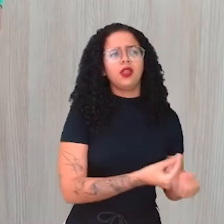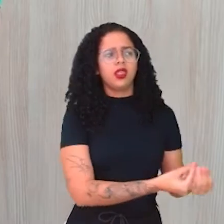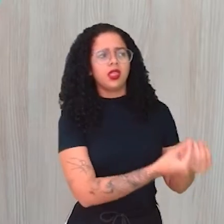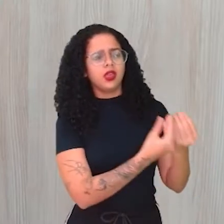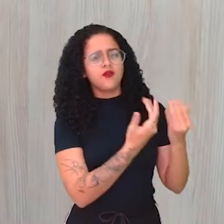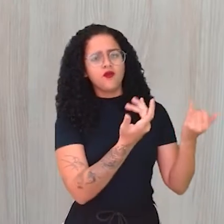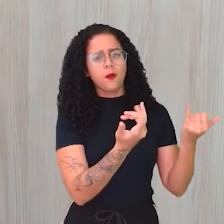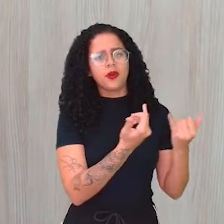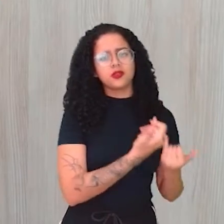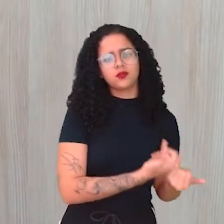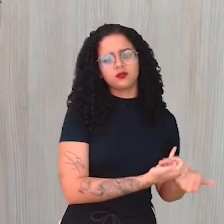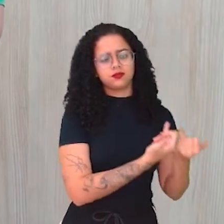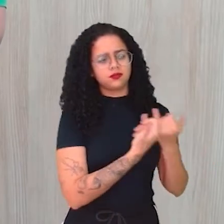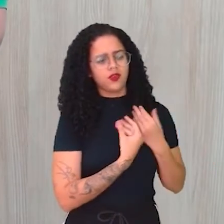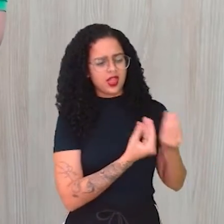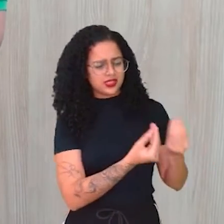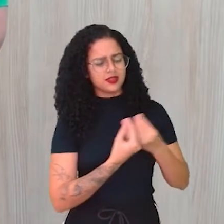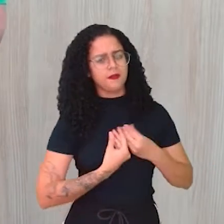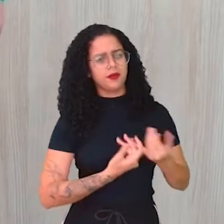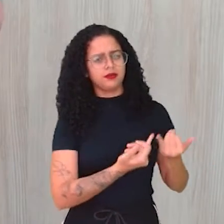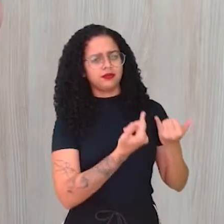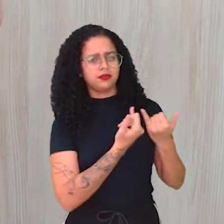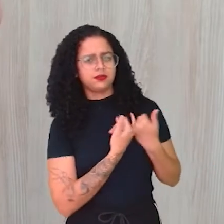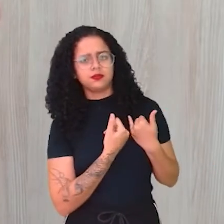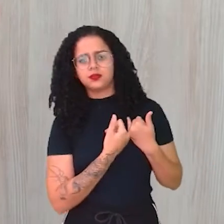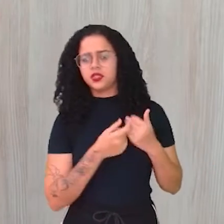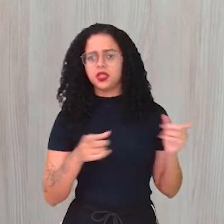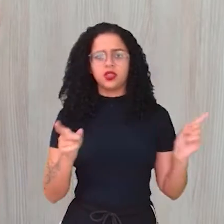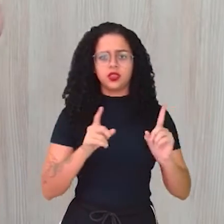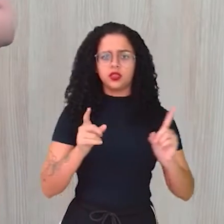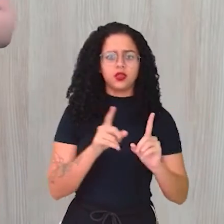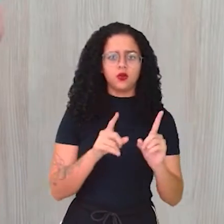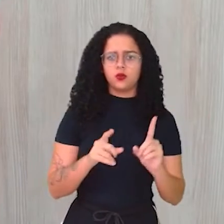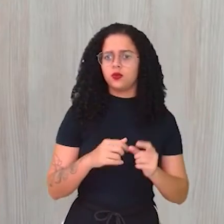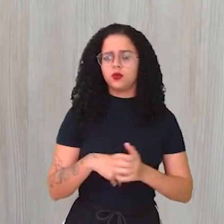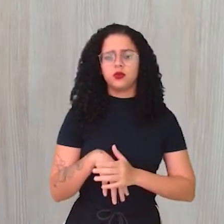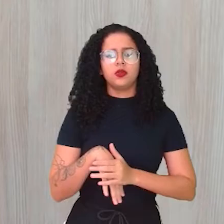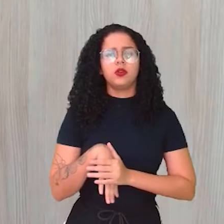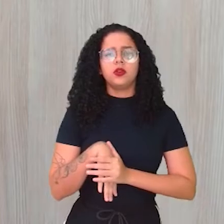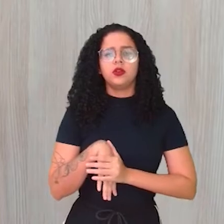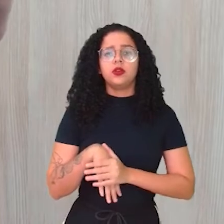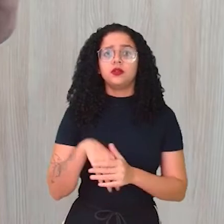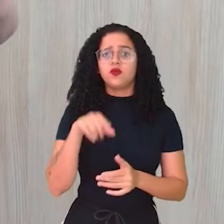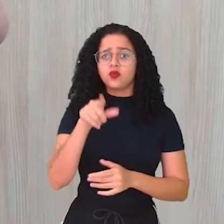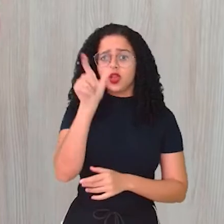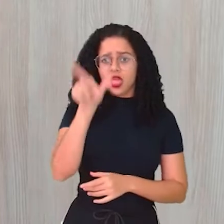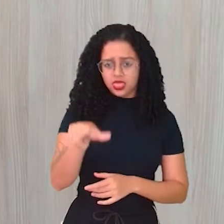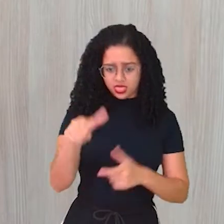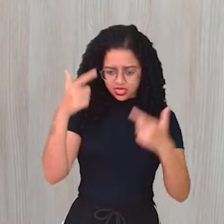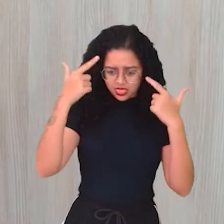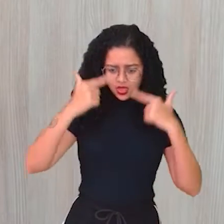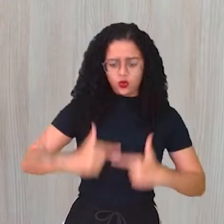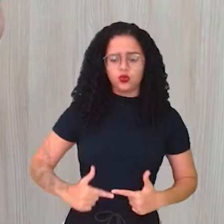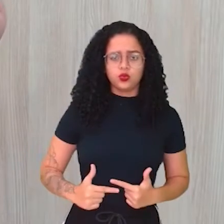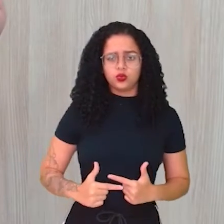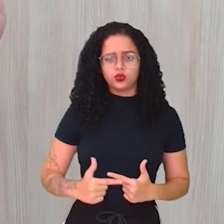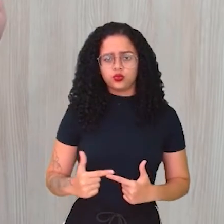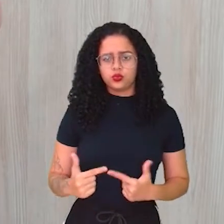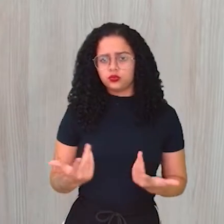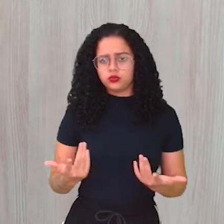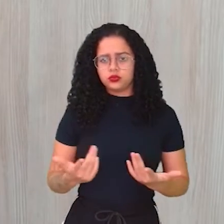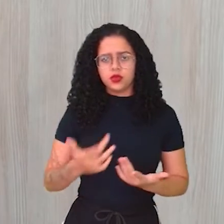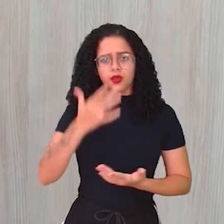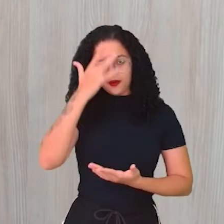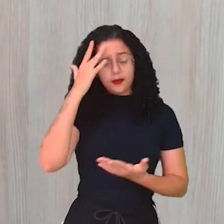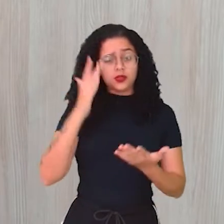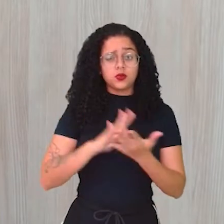que eu tenho para ele de forma passiva. Tiago não vai uma pessoa neutra, você não é uma pessoa neutra, ninguém é. Hoje em